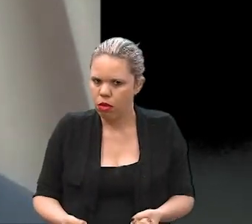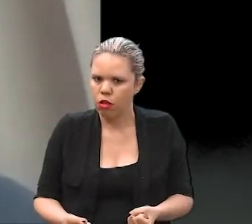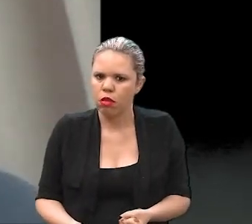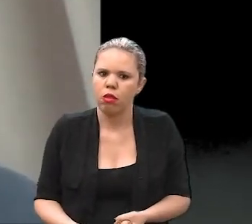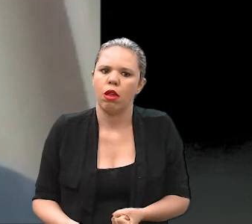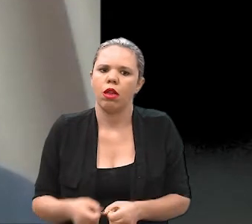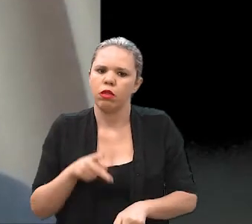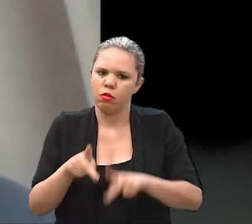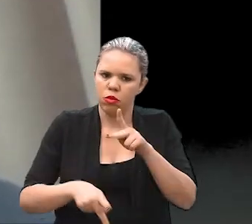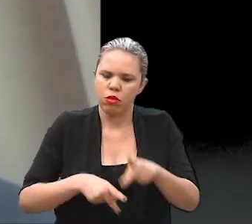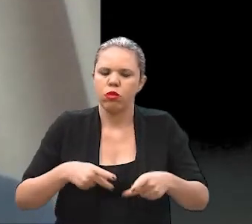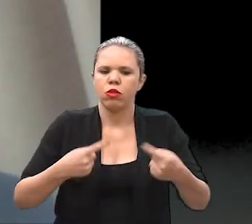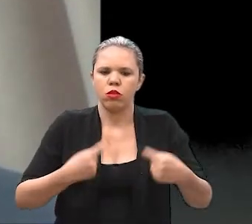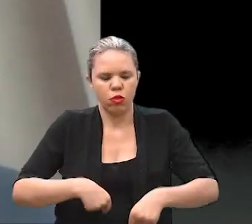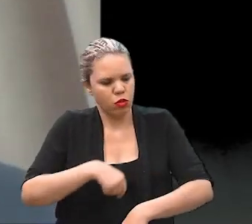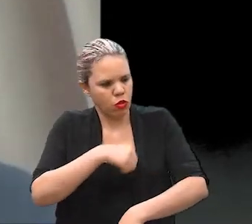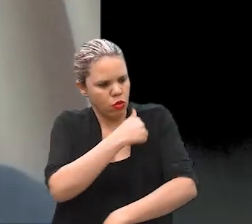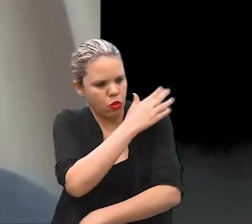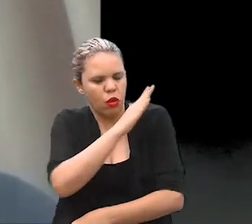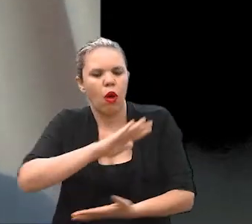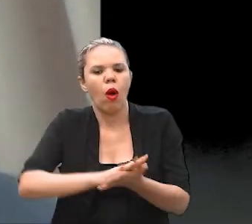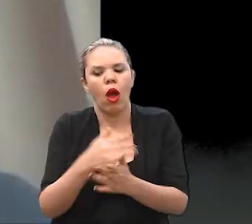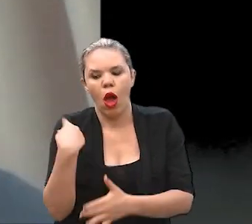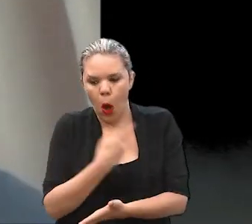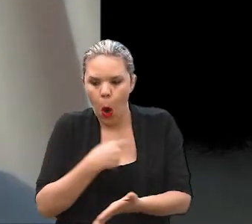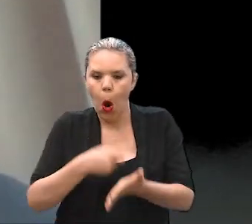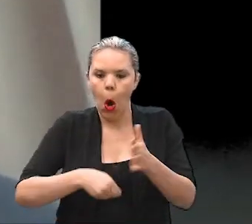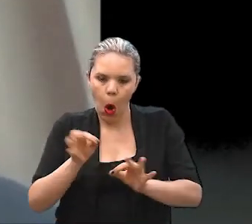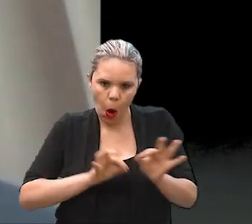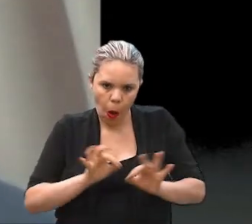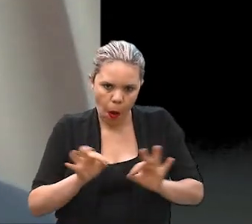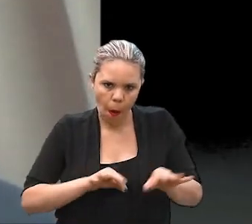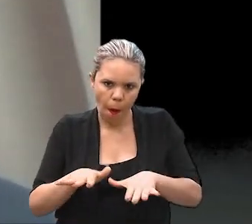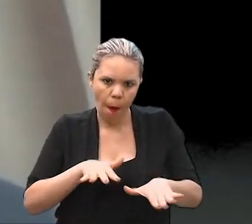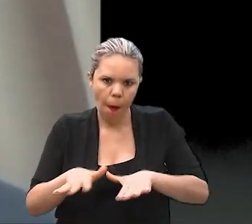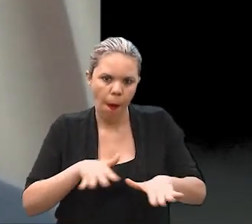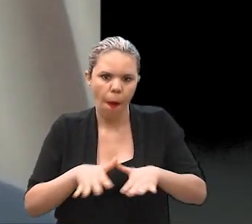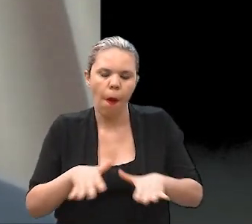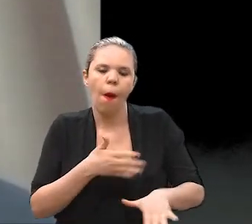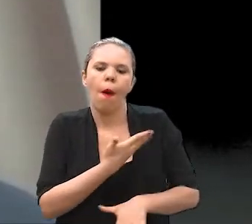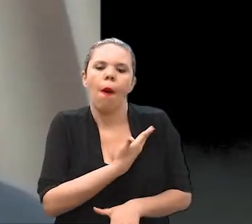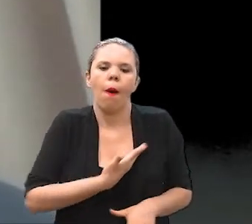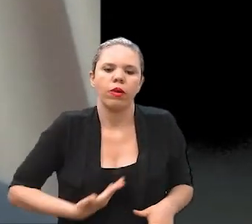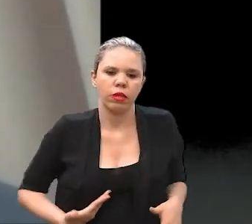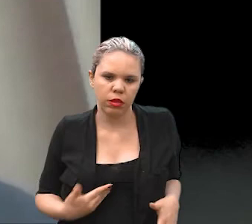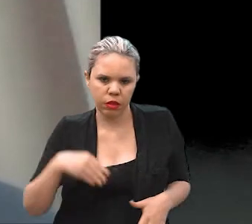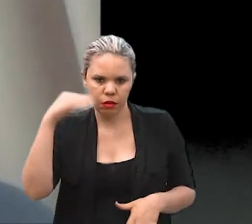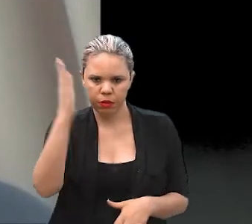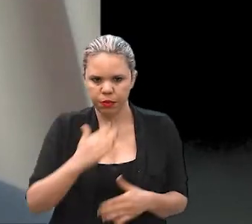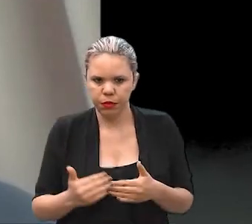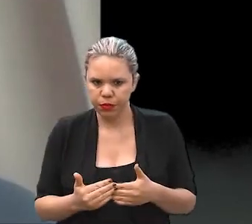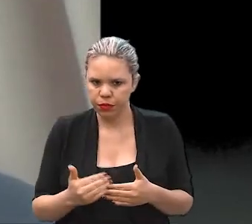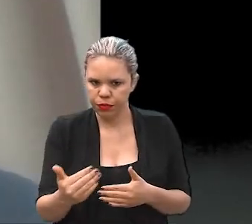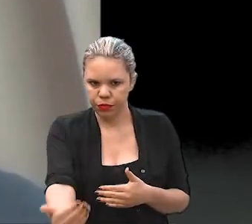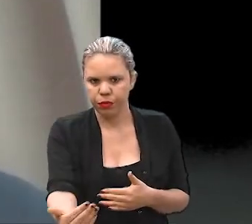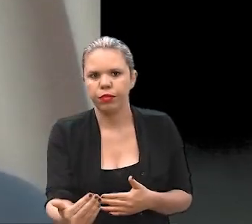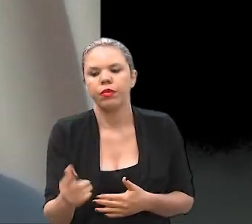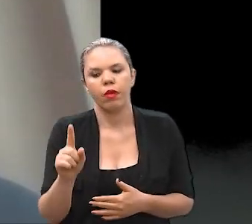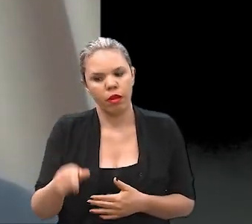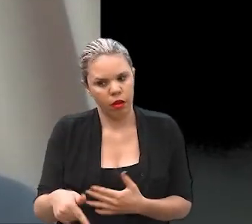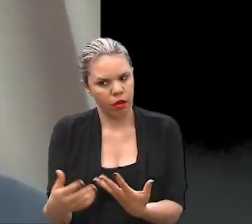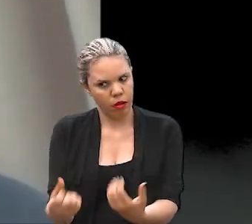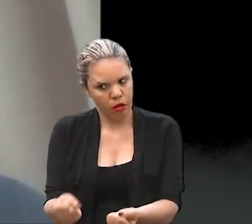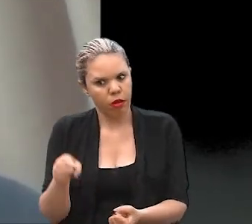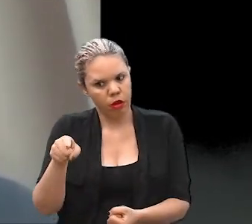significa a gente se organizar, a gente cobrar, a gente se mobilizar para que o Estado brasileiro, a partir do momento que